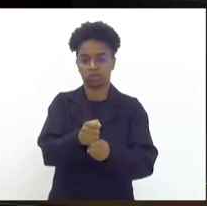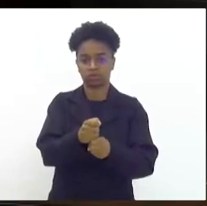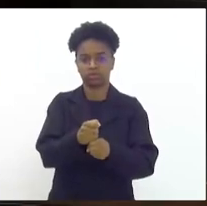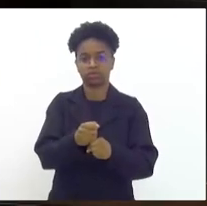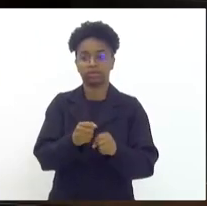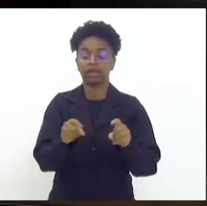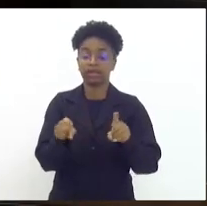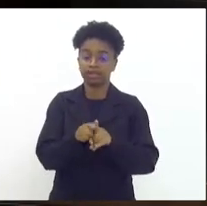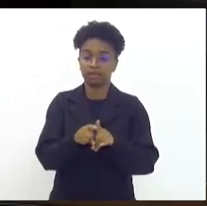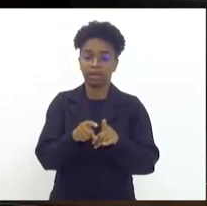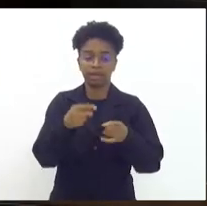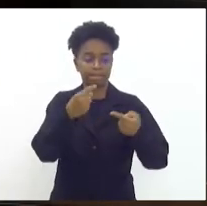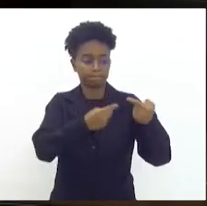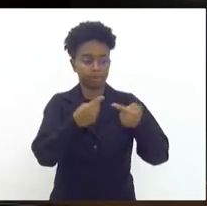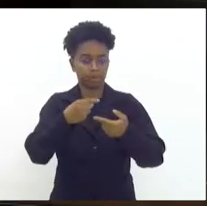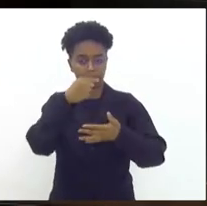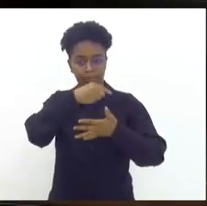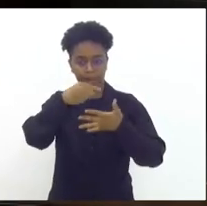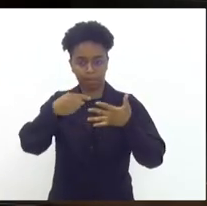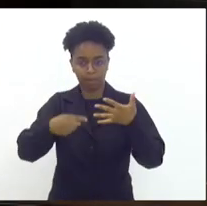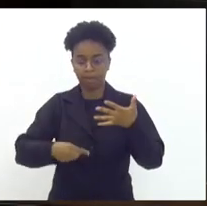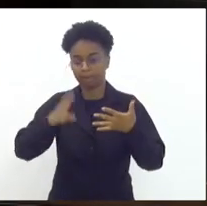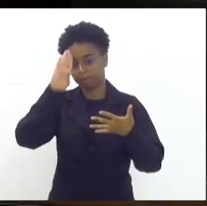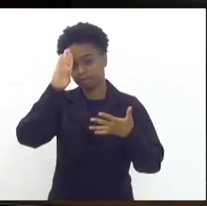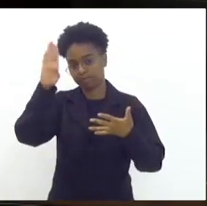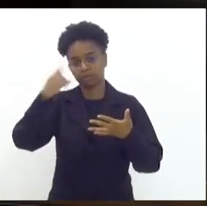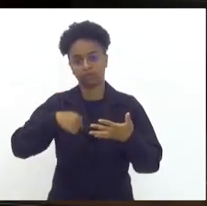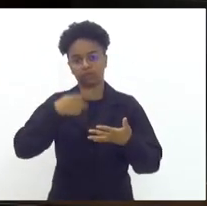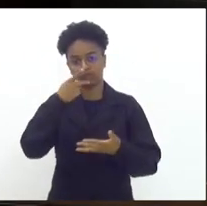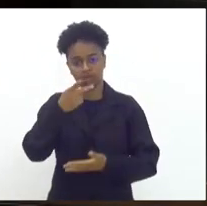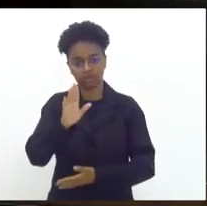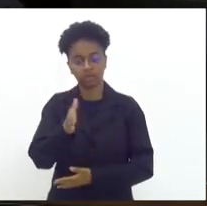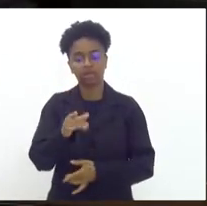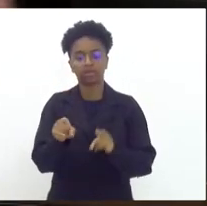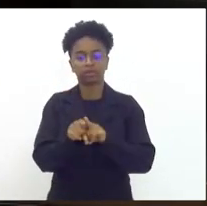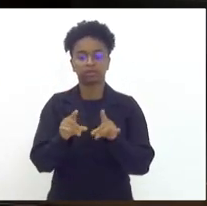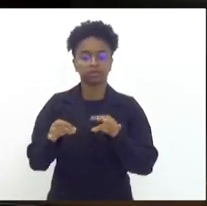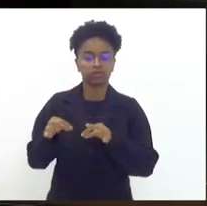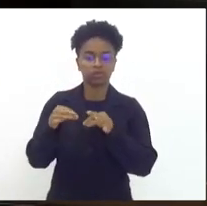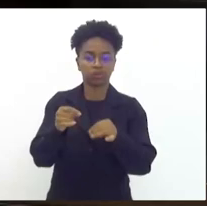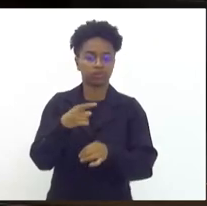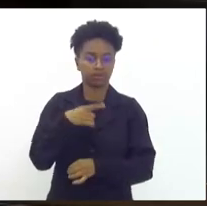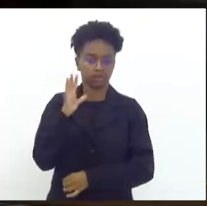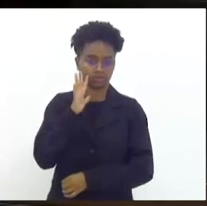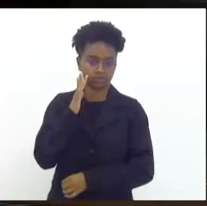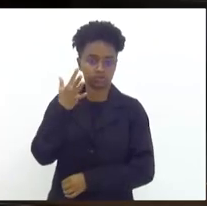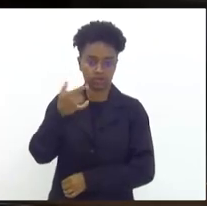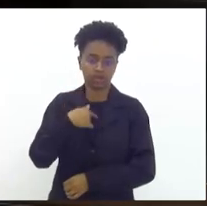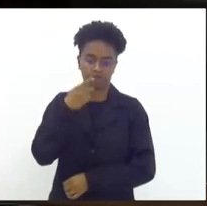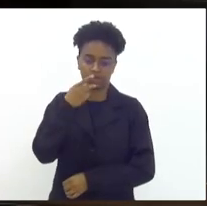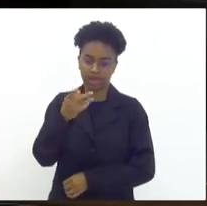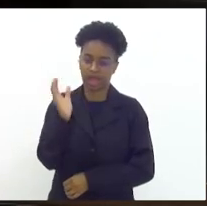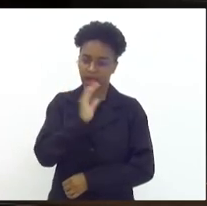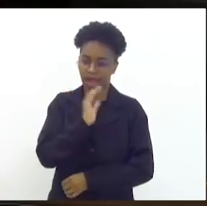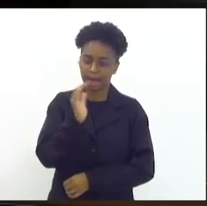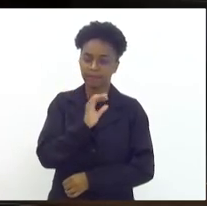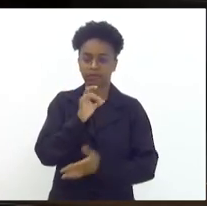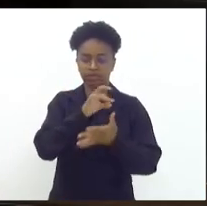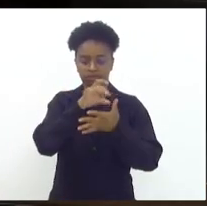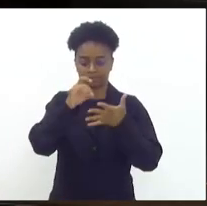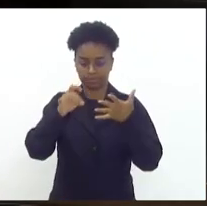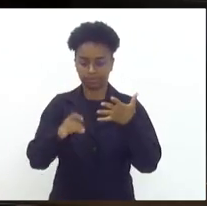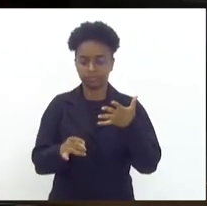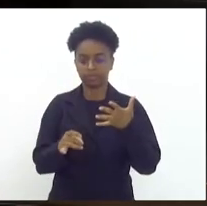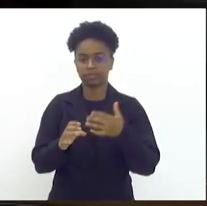desses pontos todos que eu acho que são os pontos centrais e que todos eles têm uma solução falei rapidamente aqui sobre cada uma